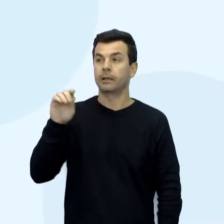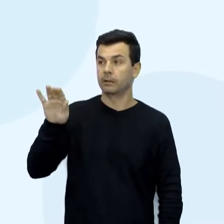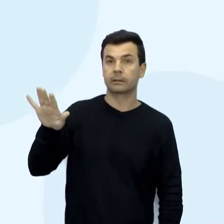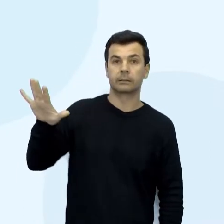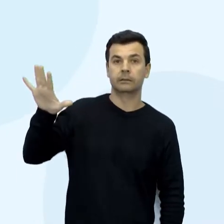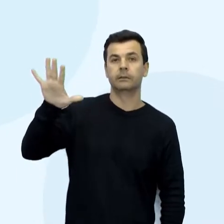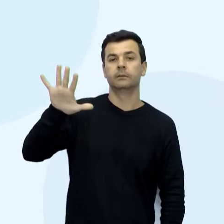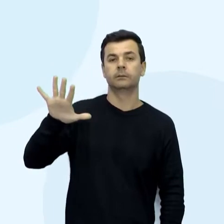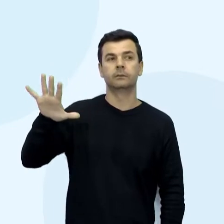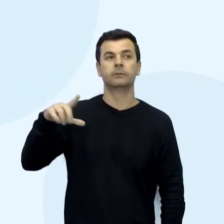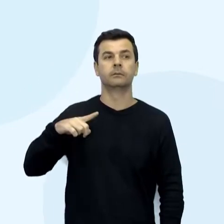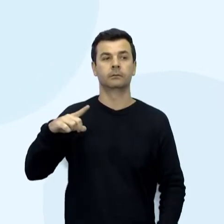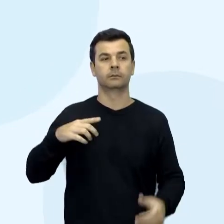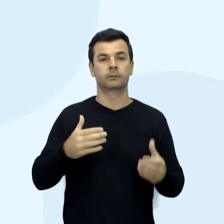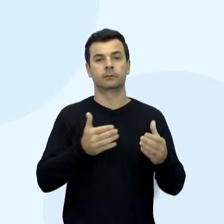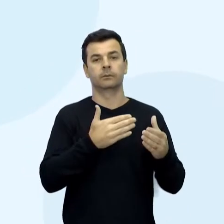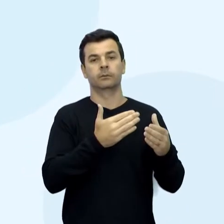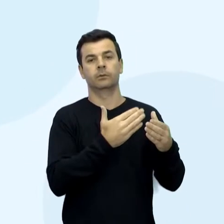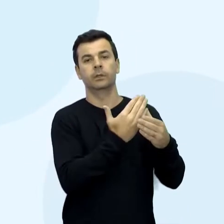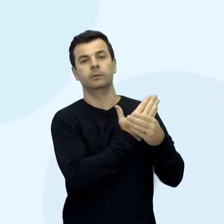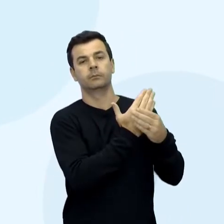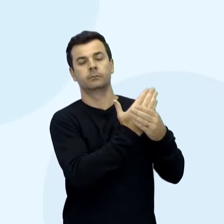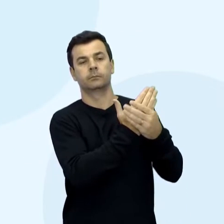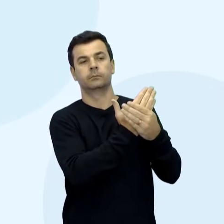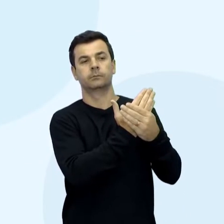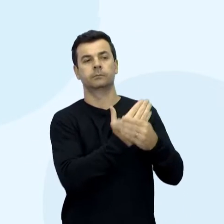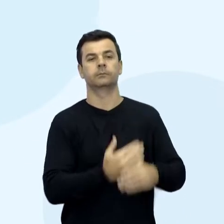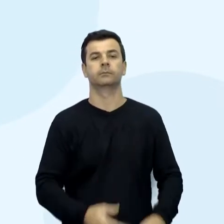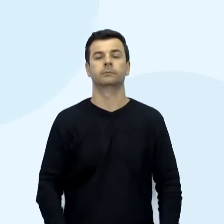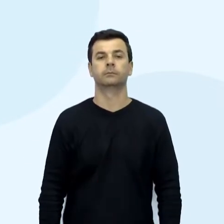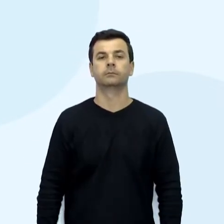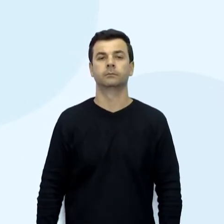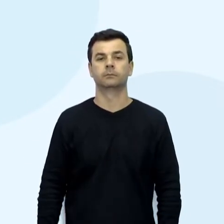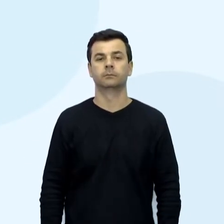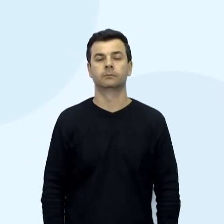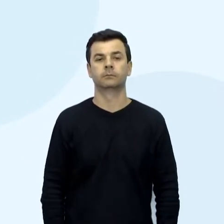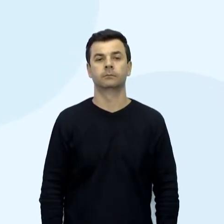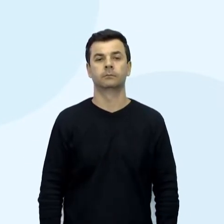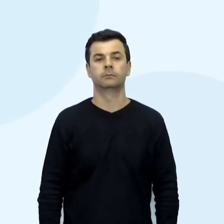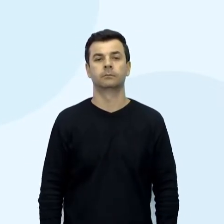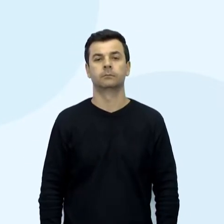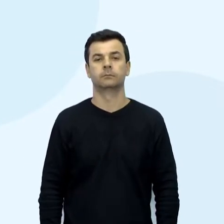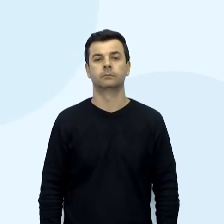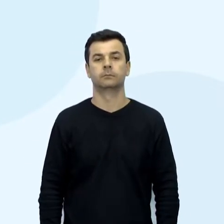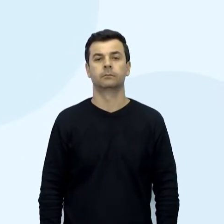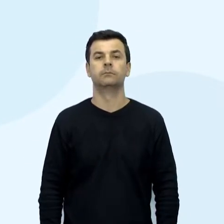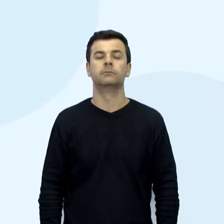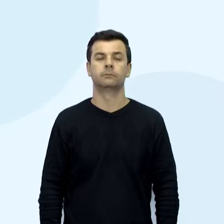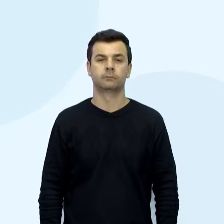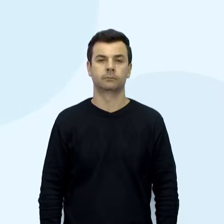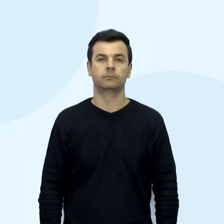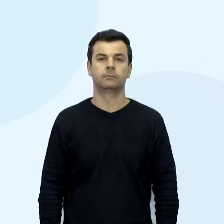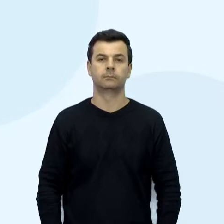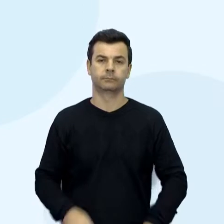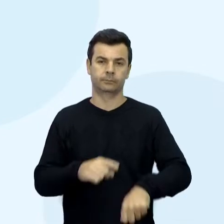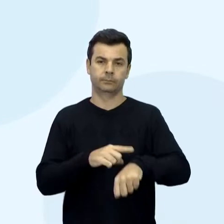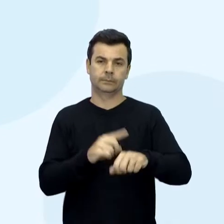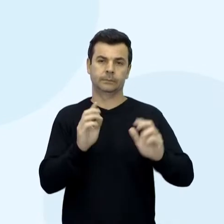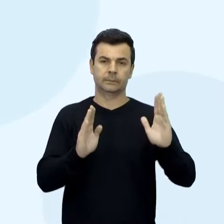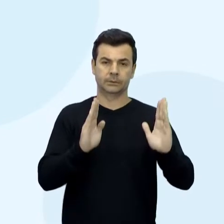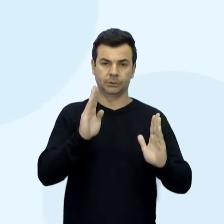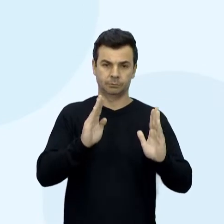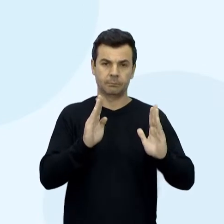ficava a Biblioteca de Alexandria, tá? E, bem, na Idade Média e no período moderno,